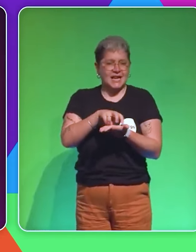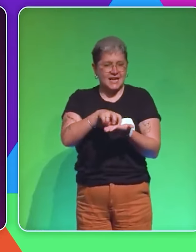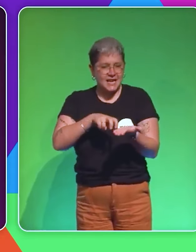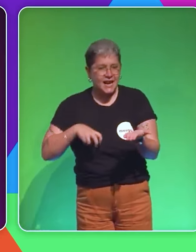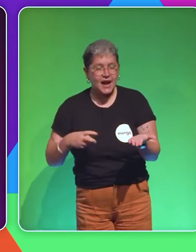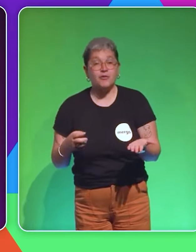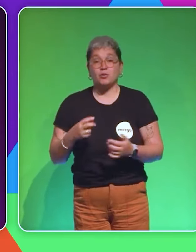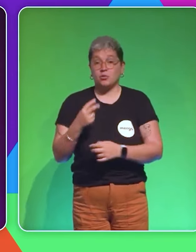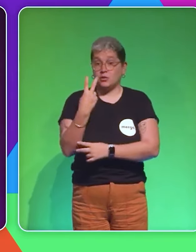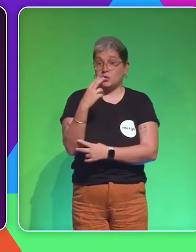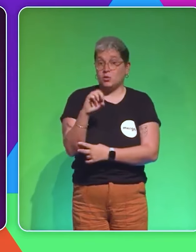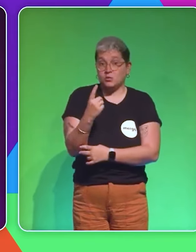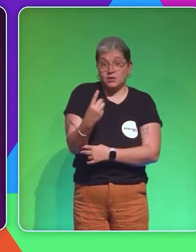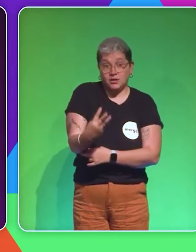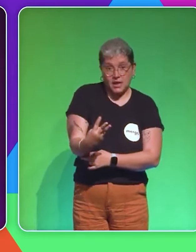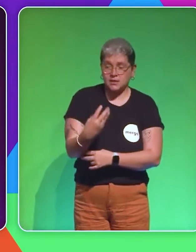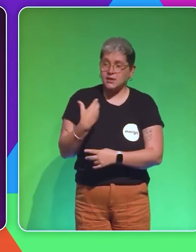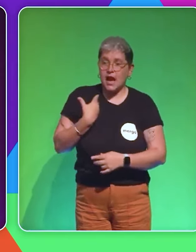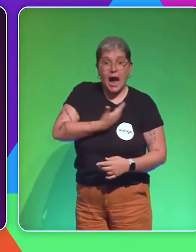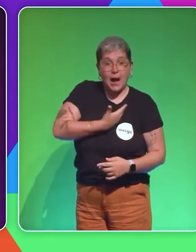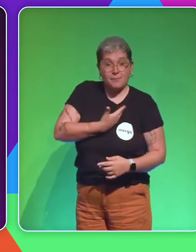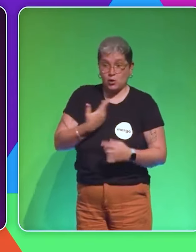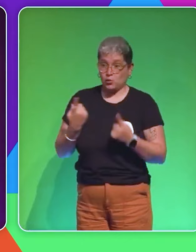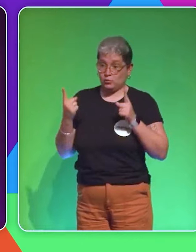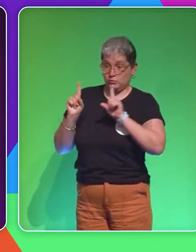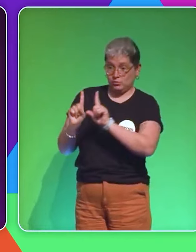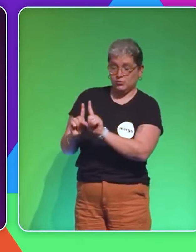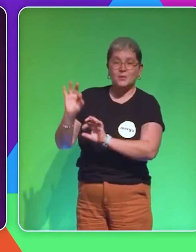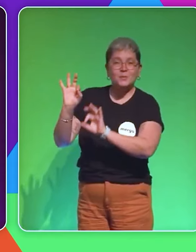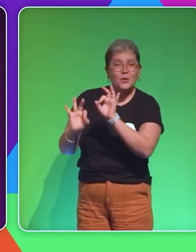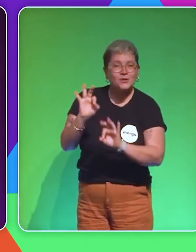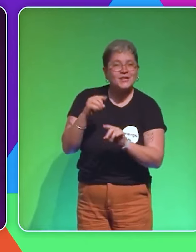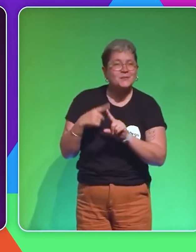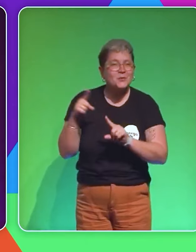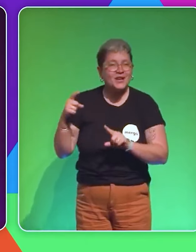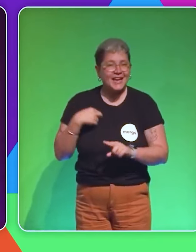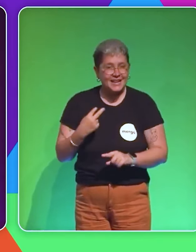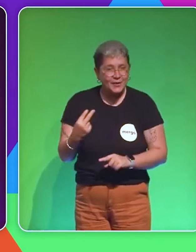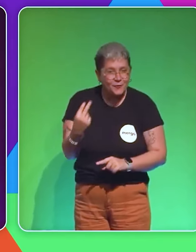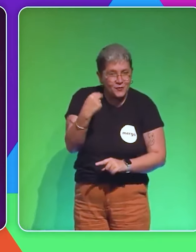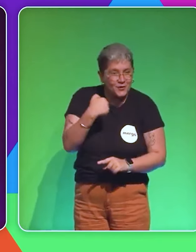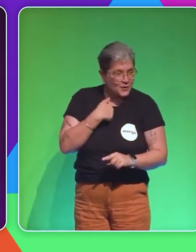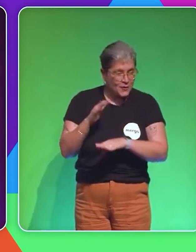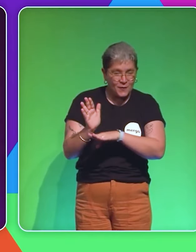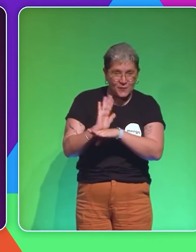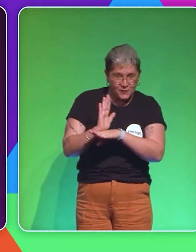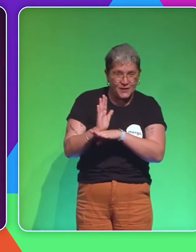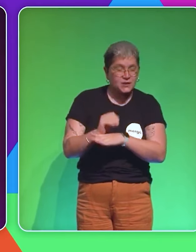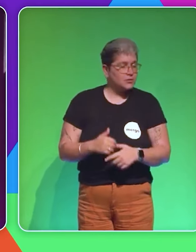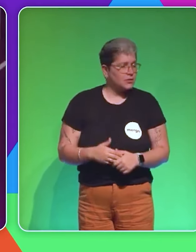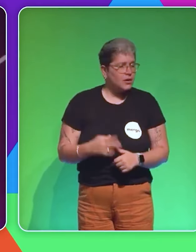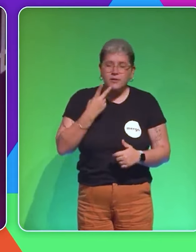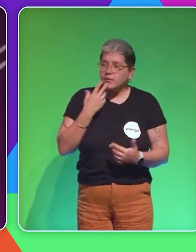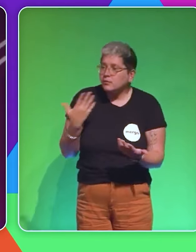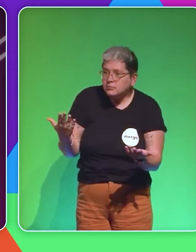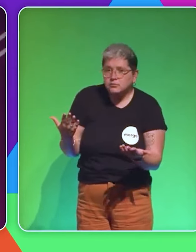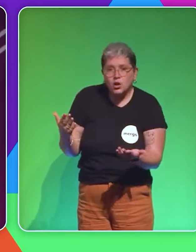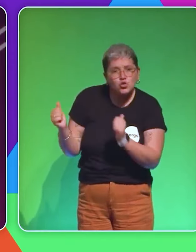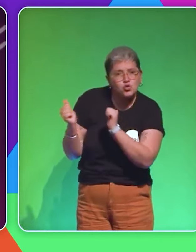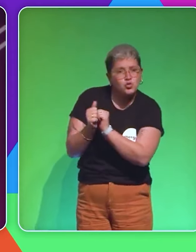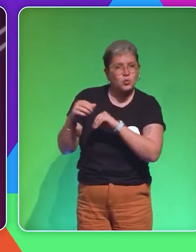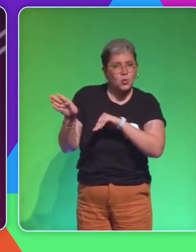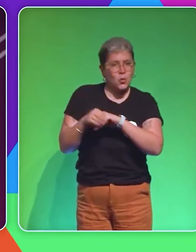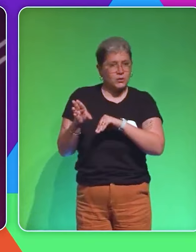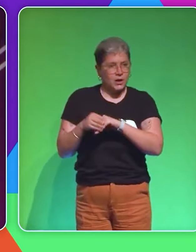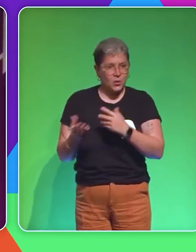o projeto com com o meu amigo que ele tinha visto aquele vídeo que eu fiz na época de sená falou pô por que que a gente não faz um conteúdo eu